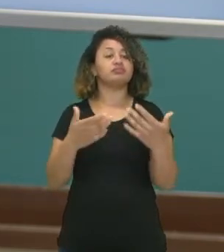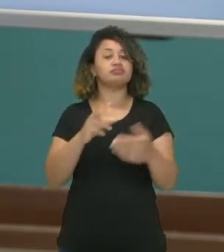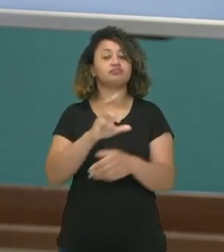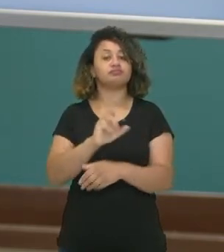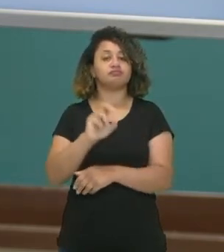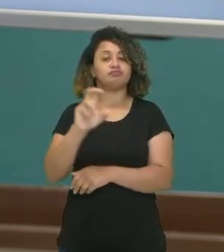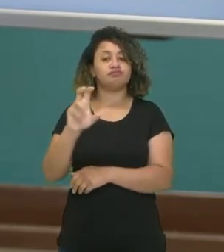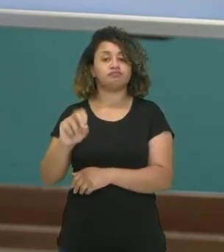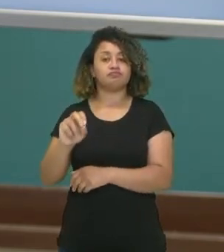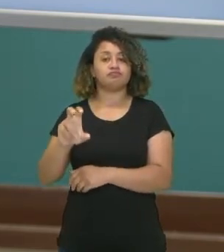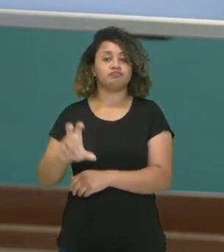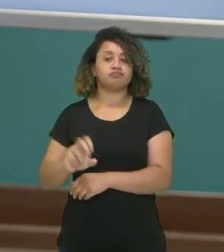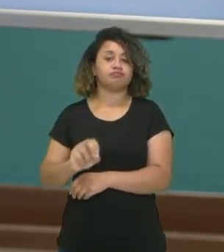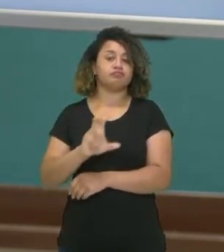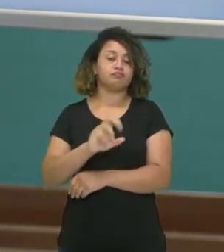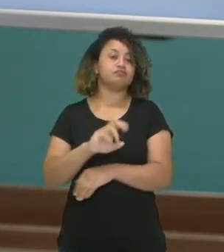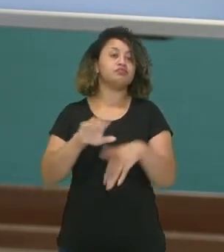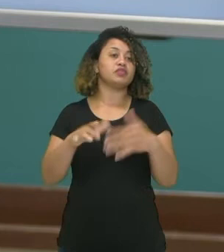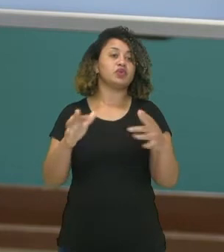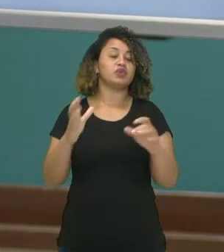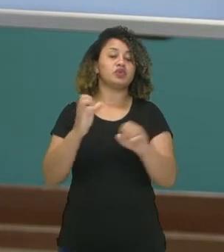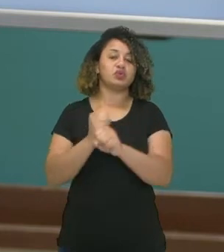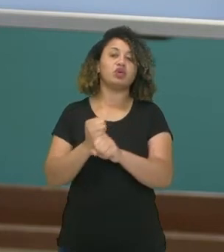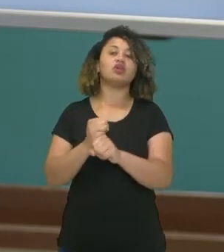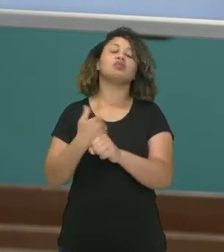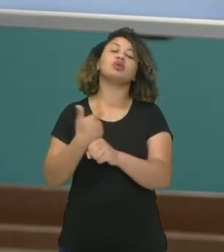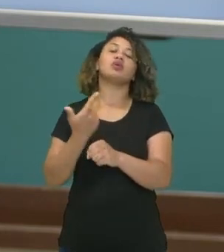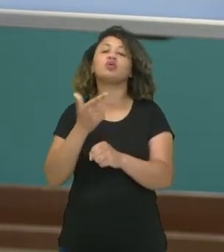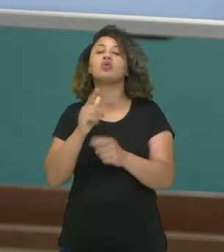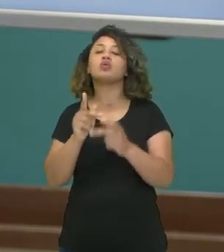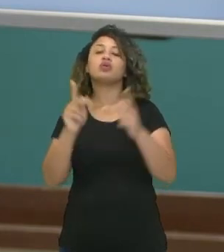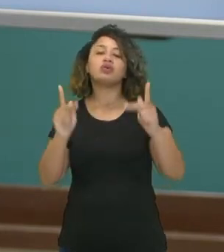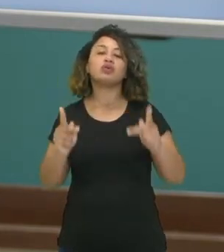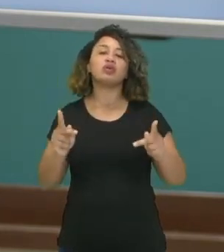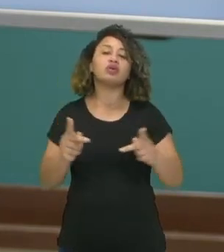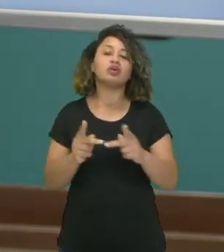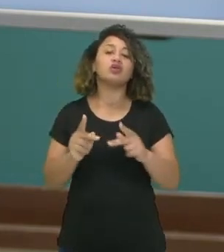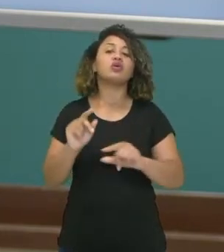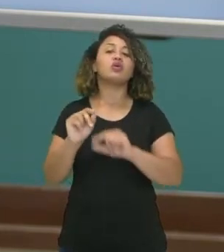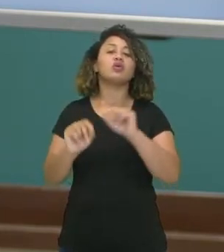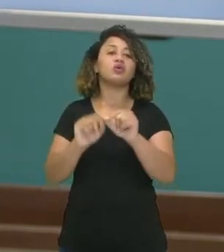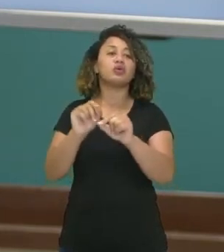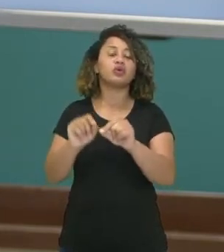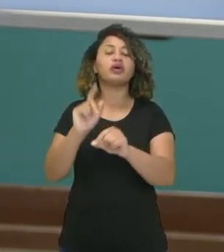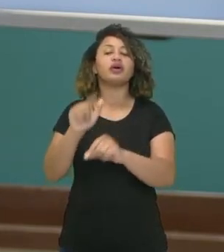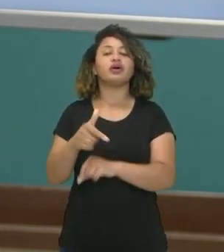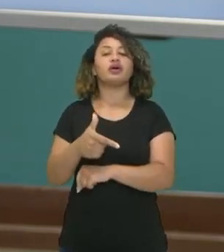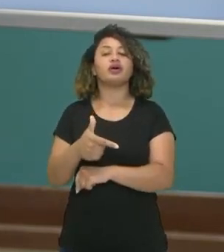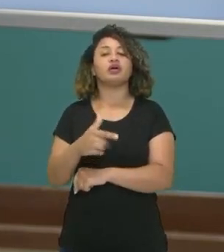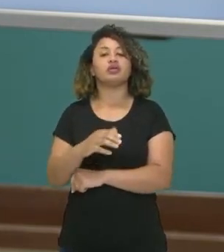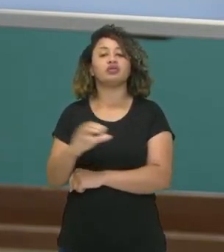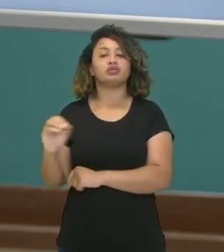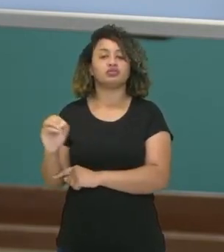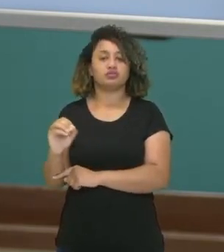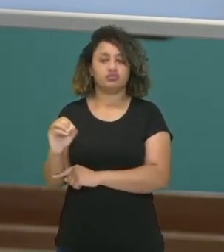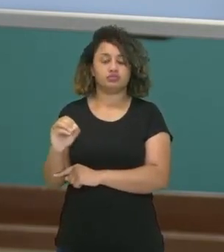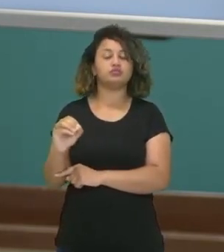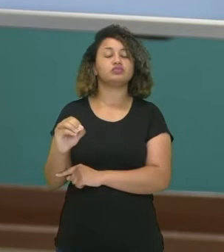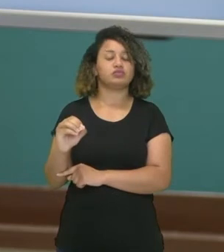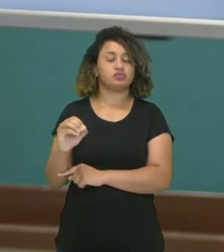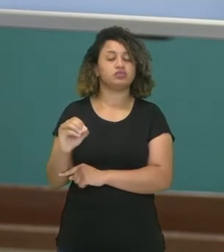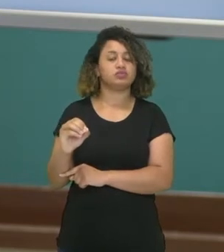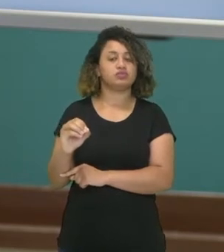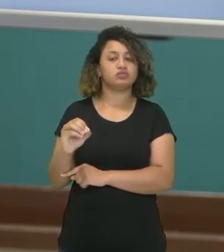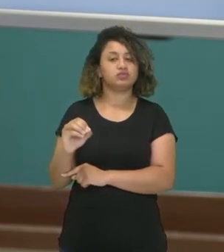vale 50. Então, eu vou somar os 54 vezes. Então, o perímetro da figura 2